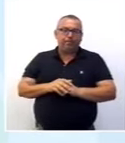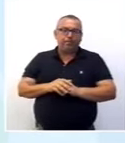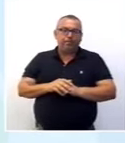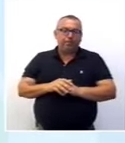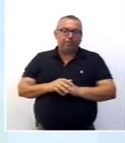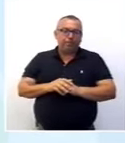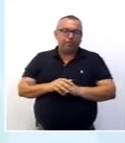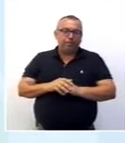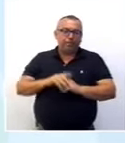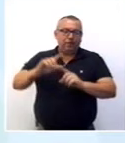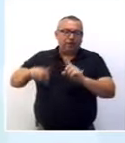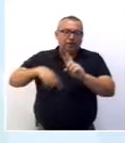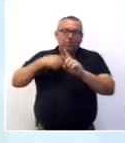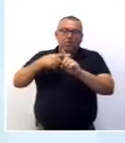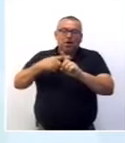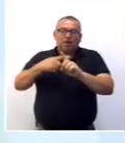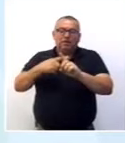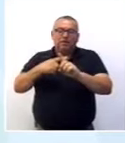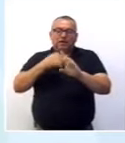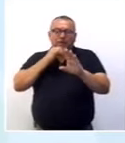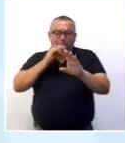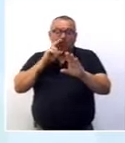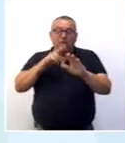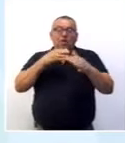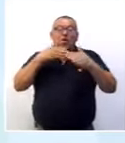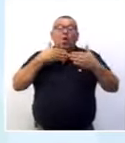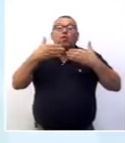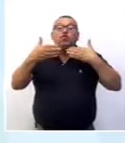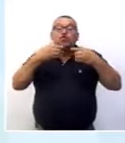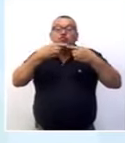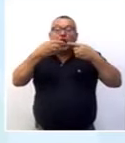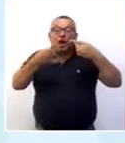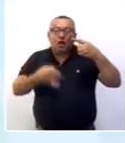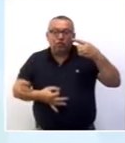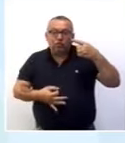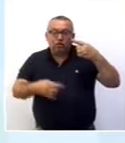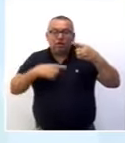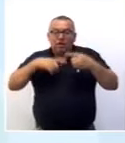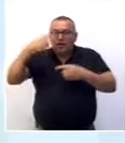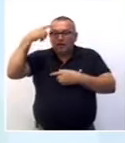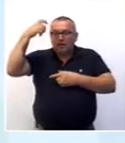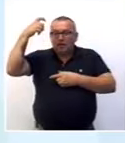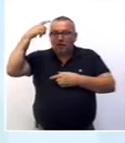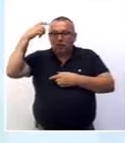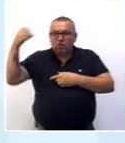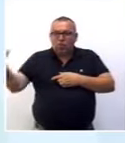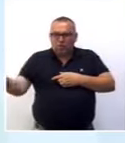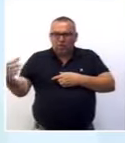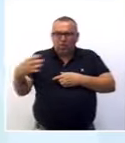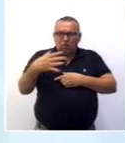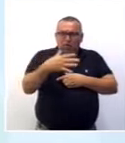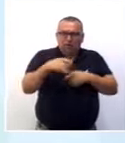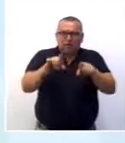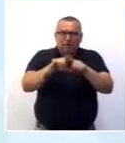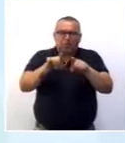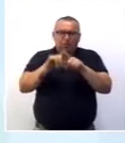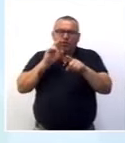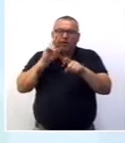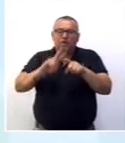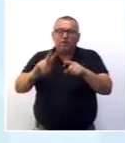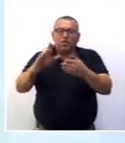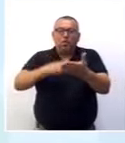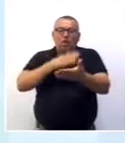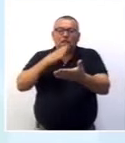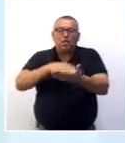Mas, pegando o que nós falamos no chat, mas essa ideia de contemporaneidade e aquilo que está previsto no caderno